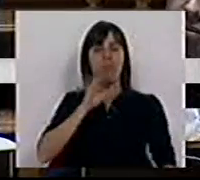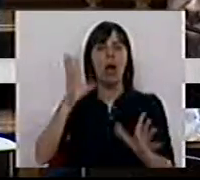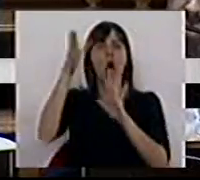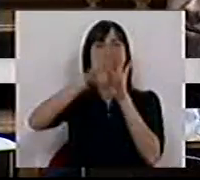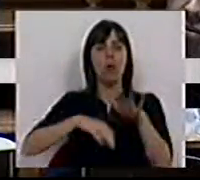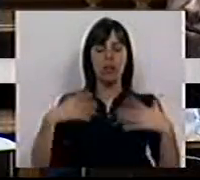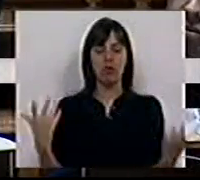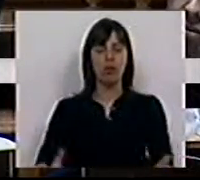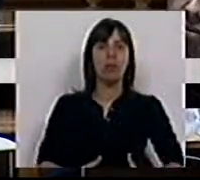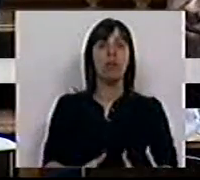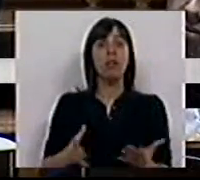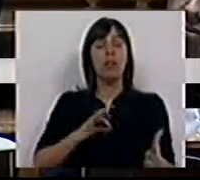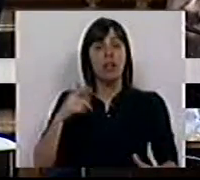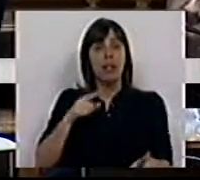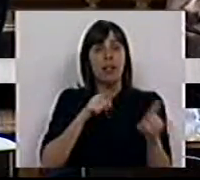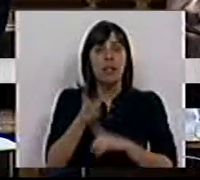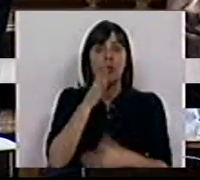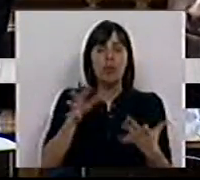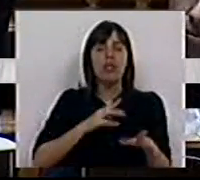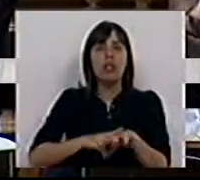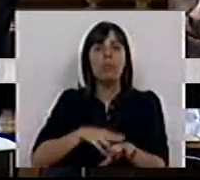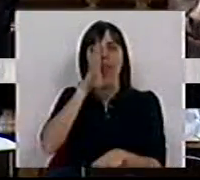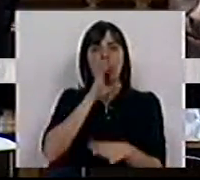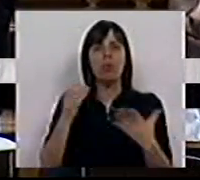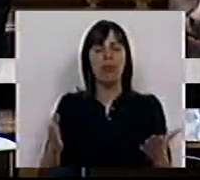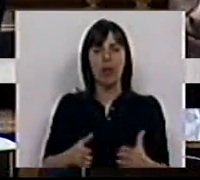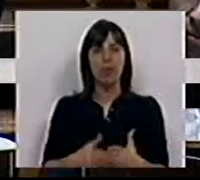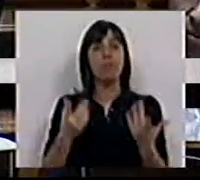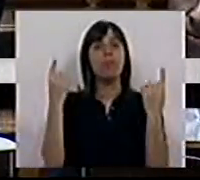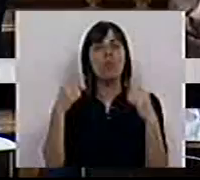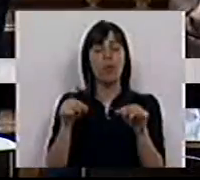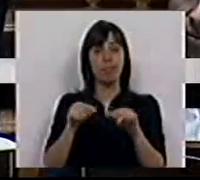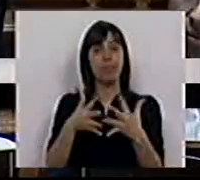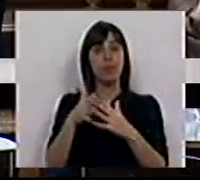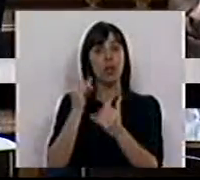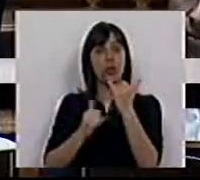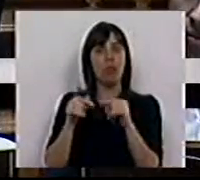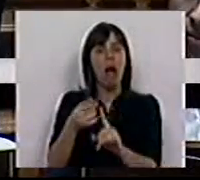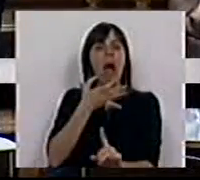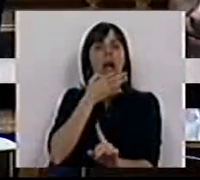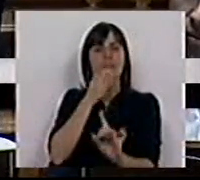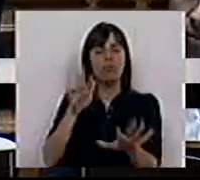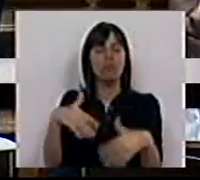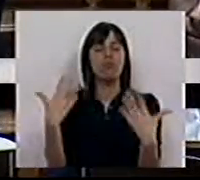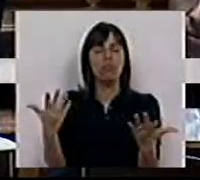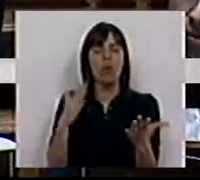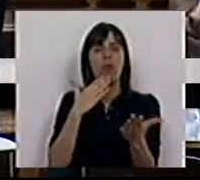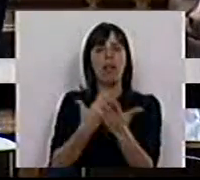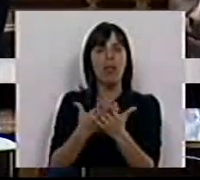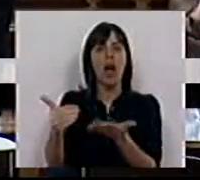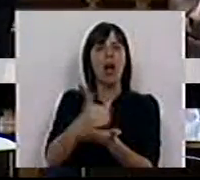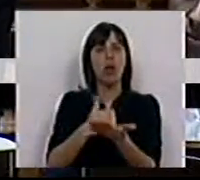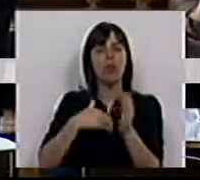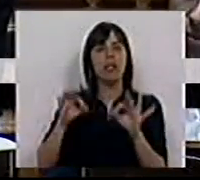que condições. Senhores deputados, senhores membros do Governo, só esta reestruturação permite libertar os